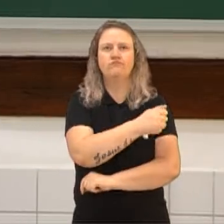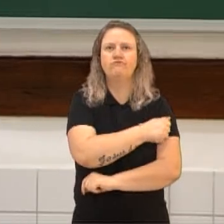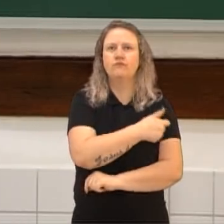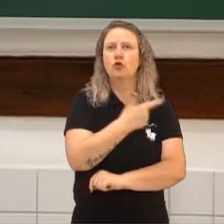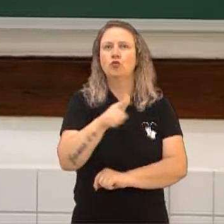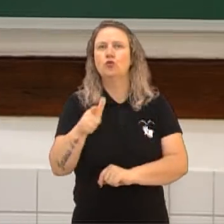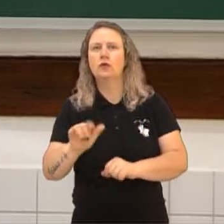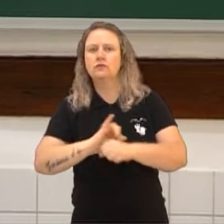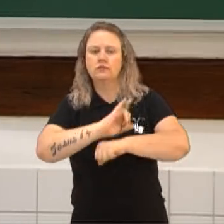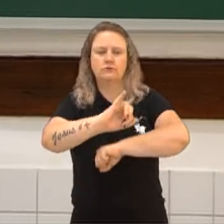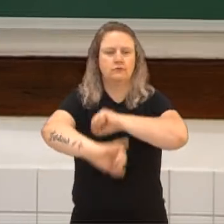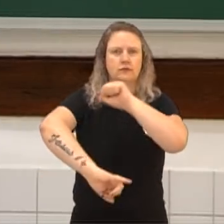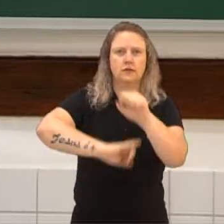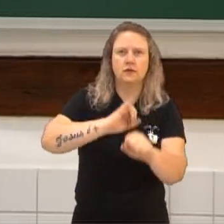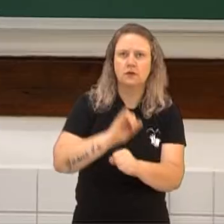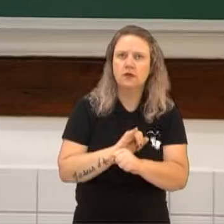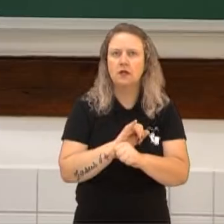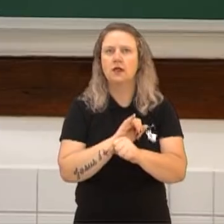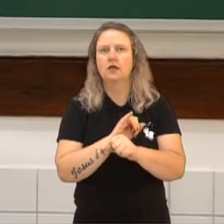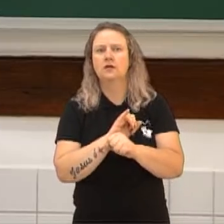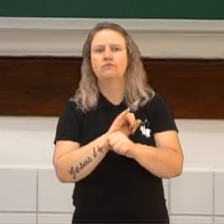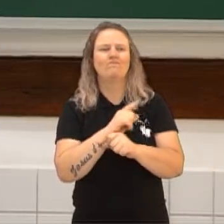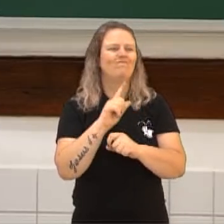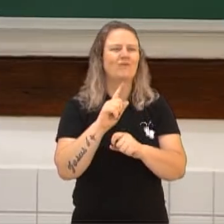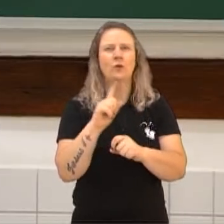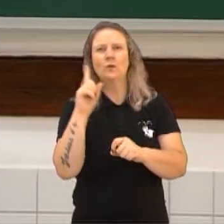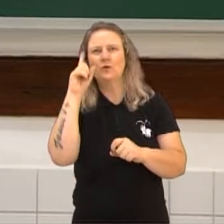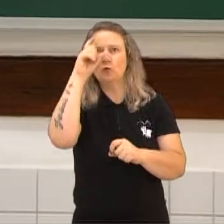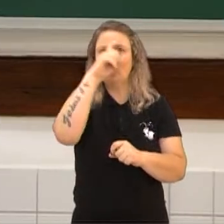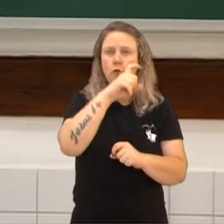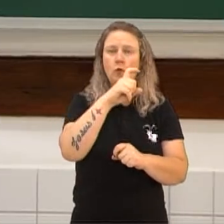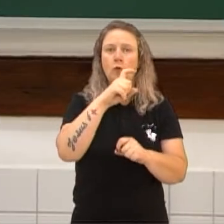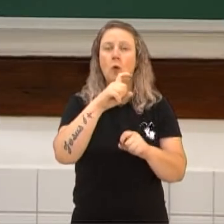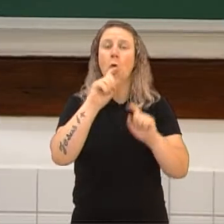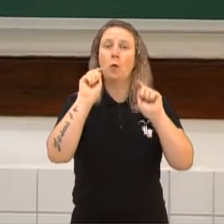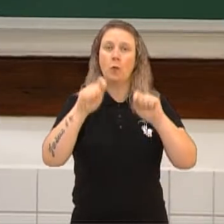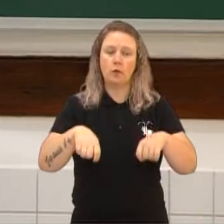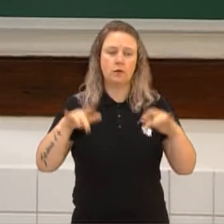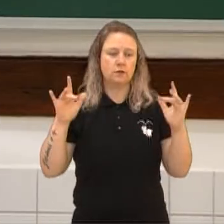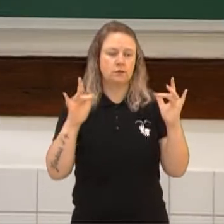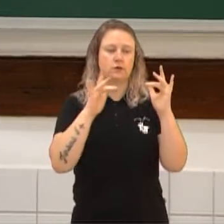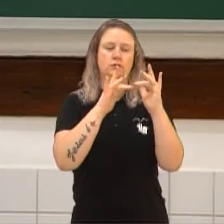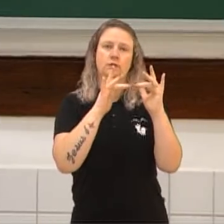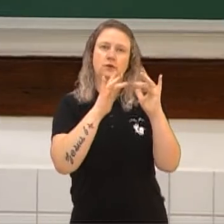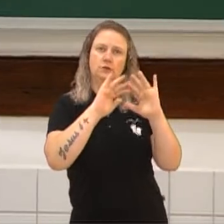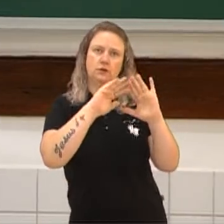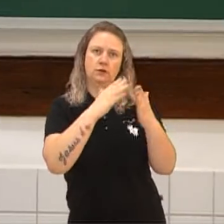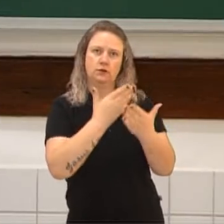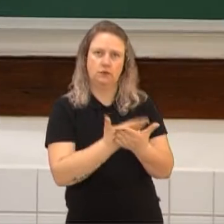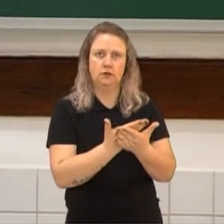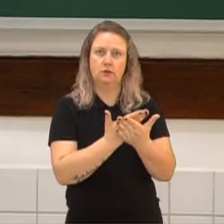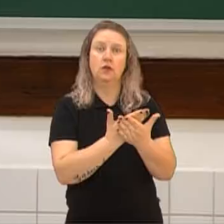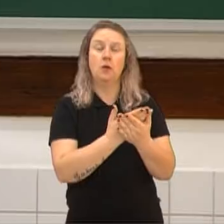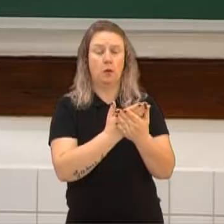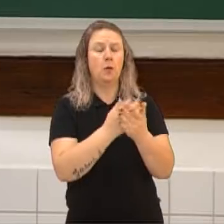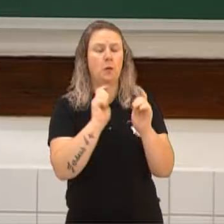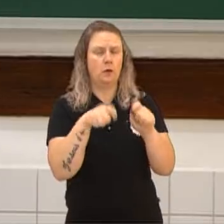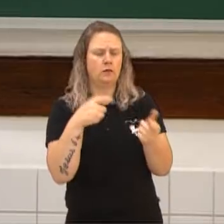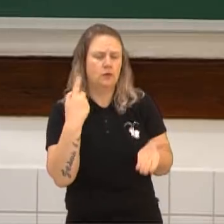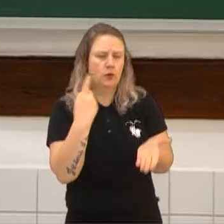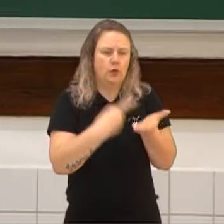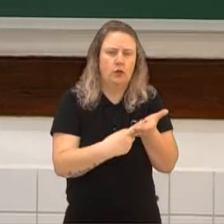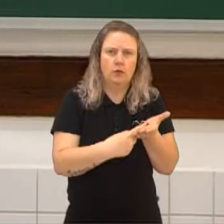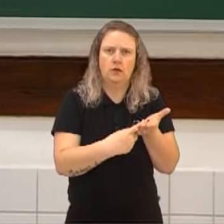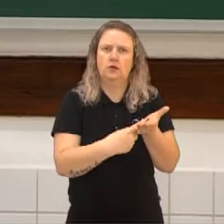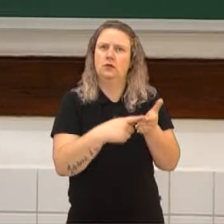aos aplicativos ou têm alguma dificuldade com a internet, pode entrar em contato com o seu colégio e combinar com a direção